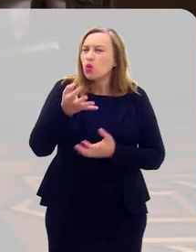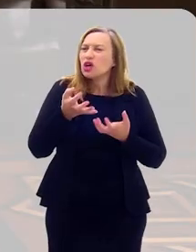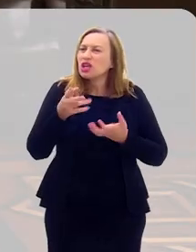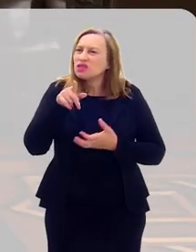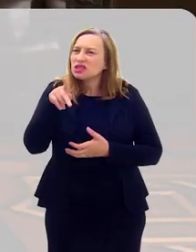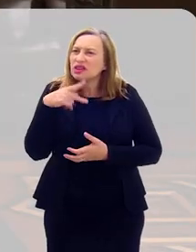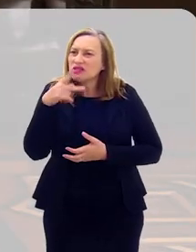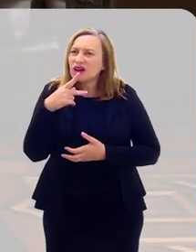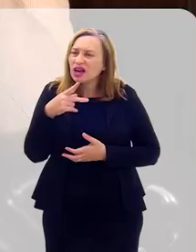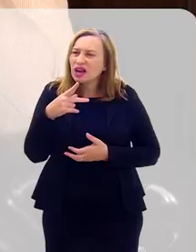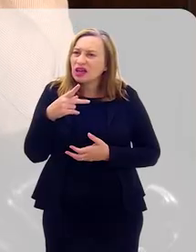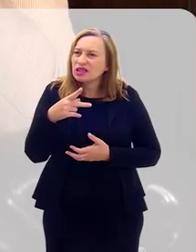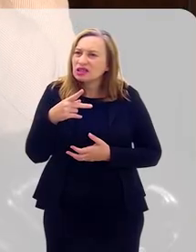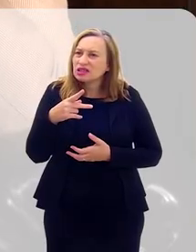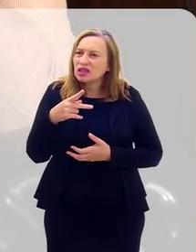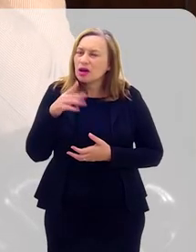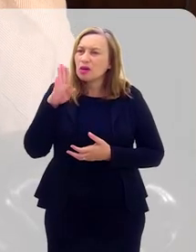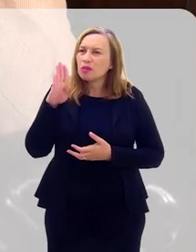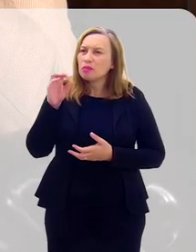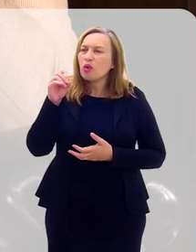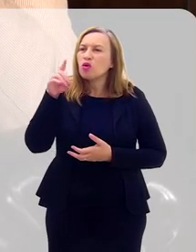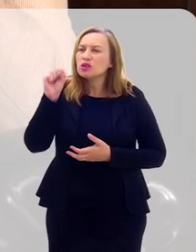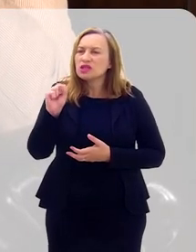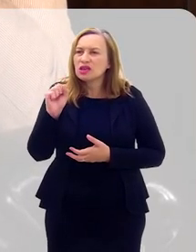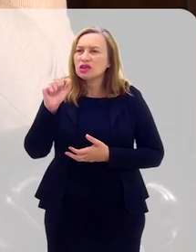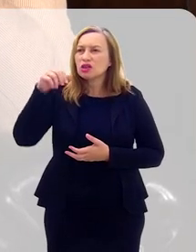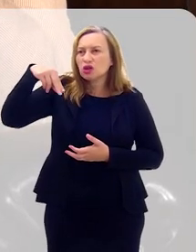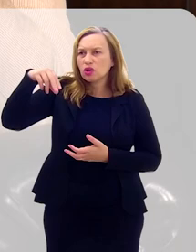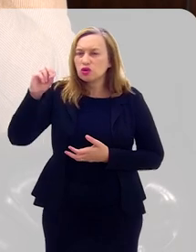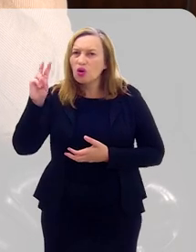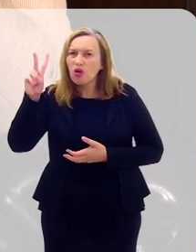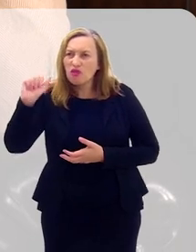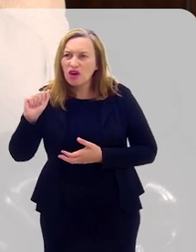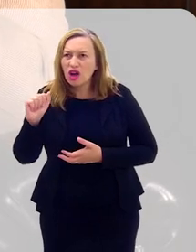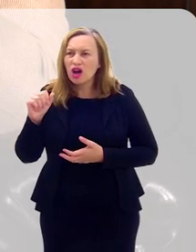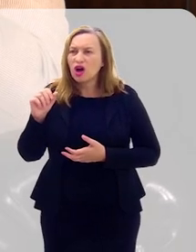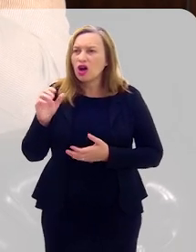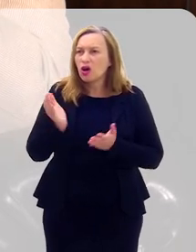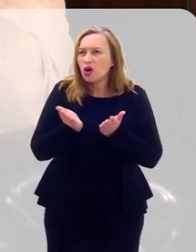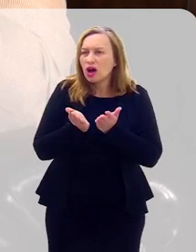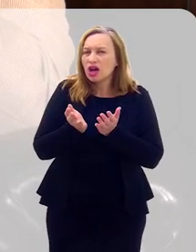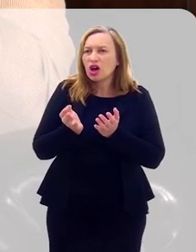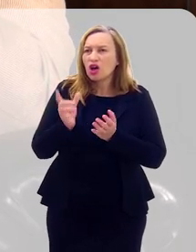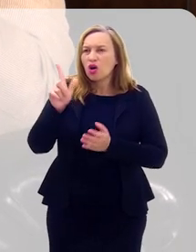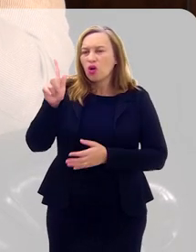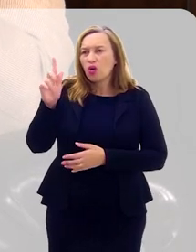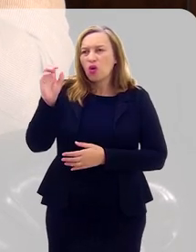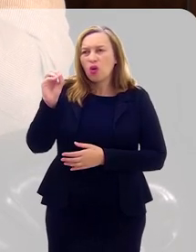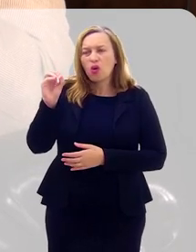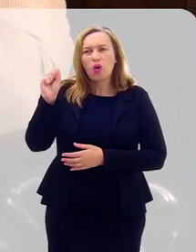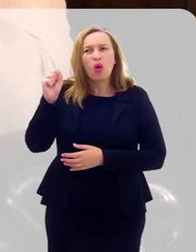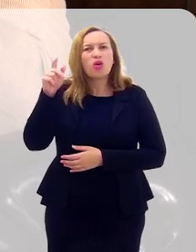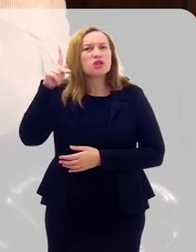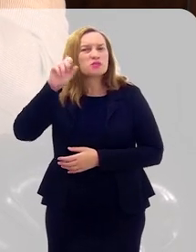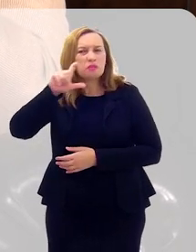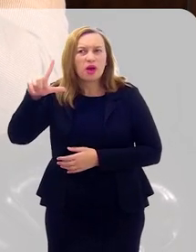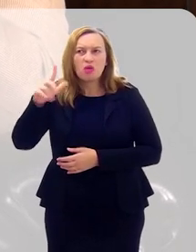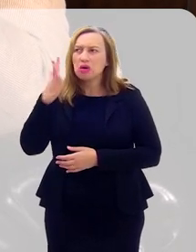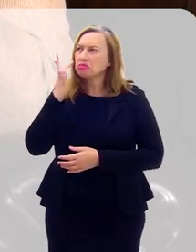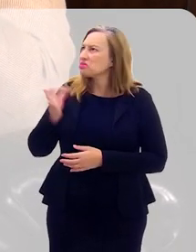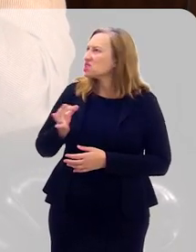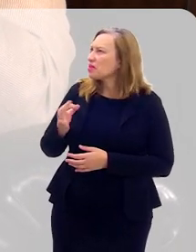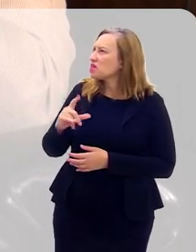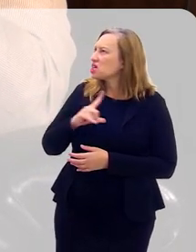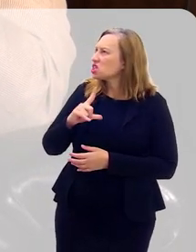contar, eu queria que você tocasse uma bossa nova gospel. Eu fiquei impressionado aqui agora, eu não sabia que nós tínhamos